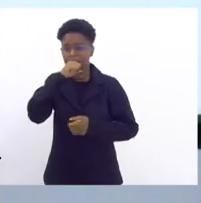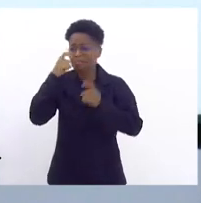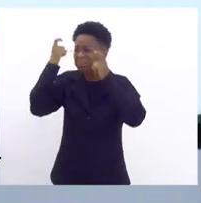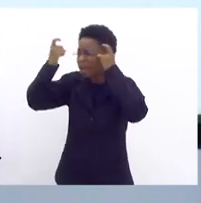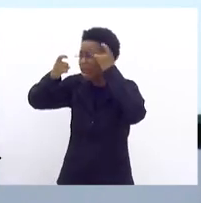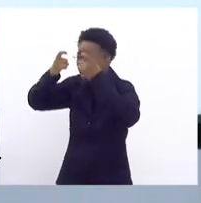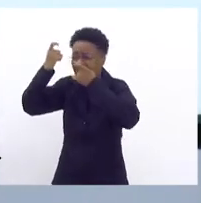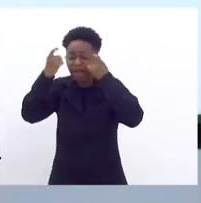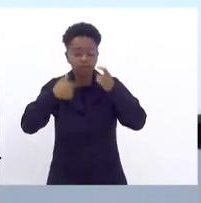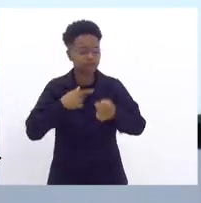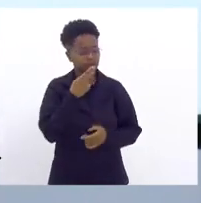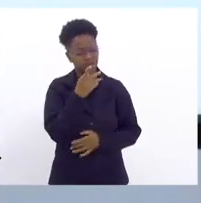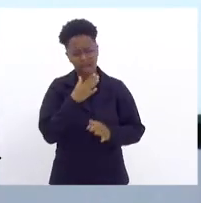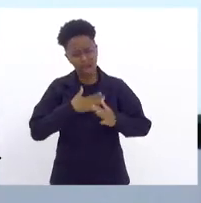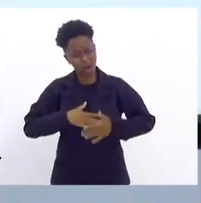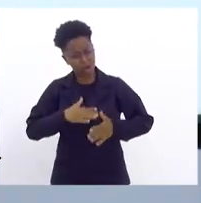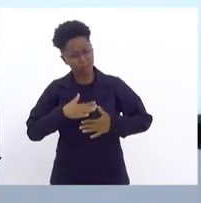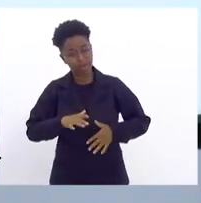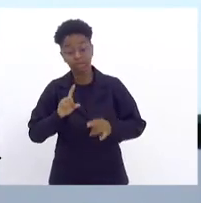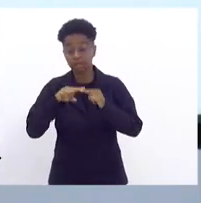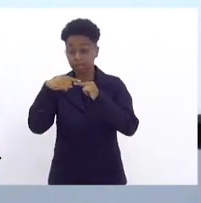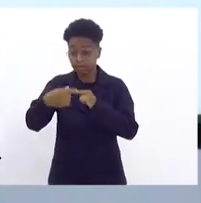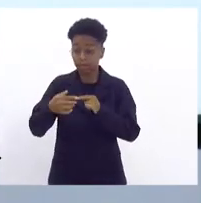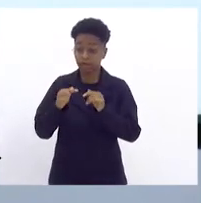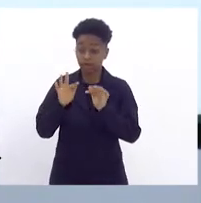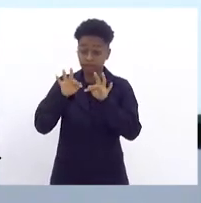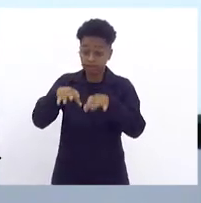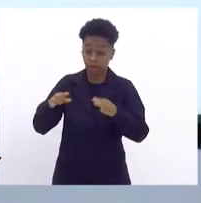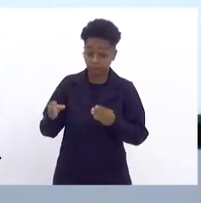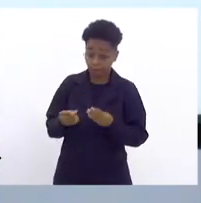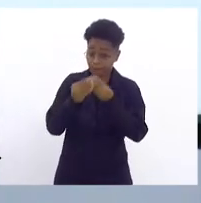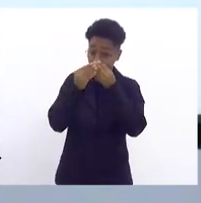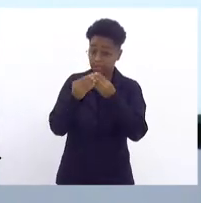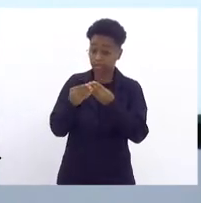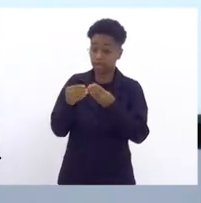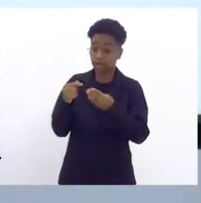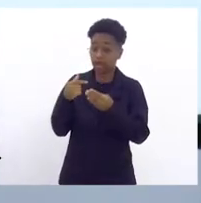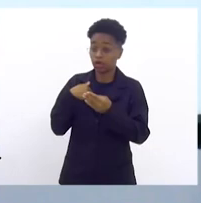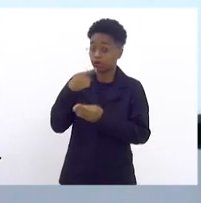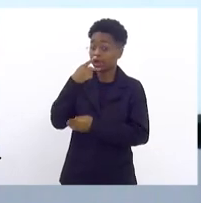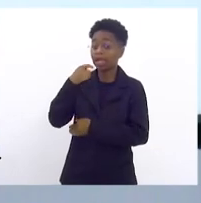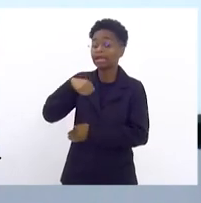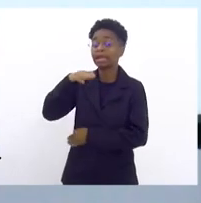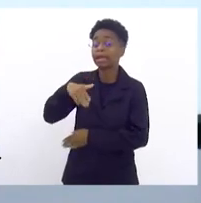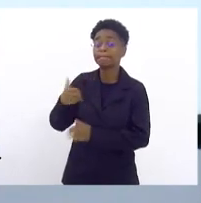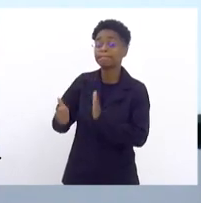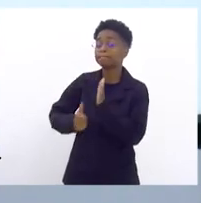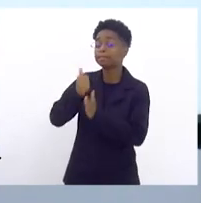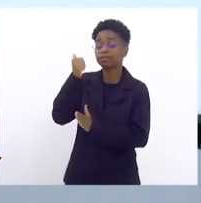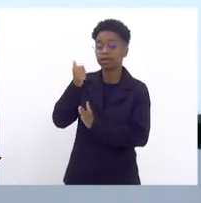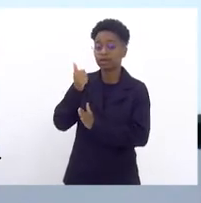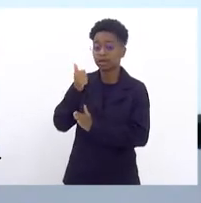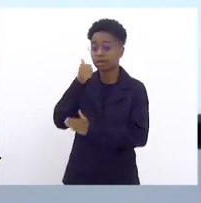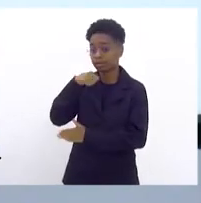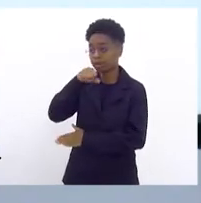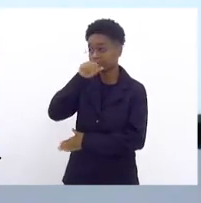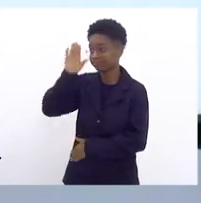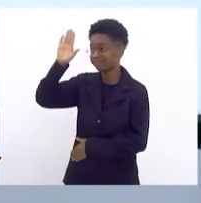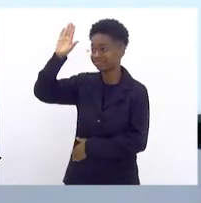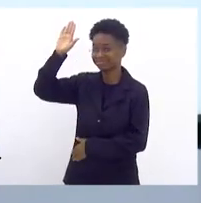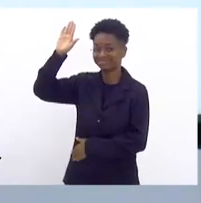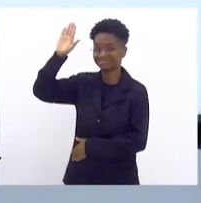calma no Fim da Linha se eu sempre pergunto quem tá na missa quem vive pela primeira vez e a mãe